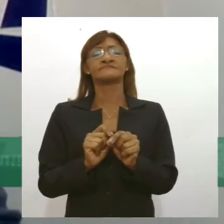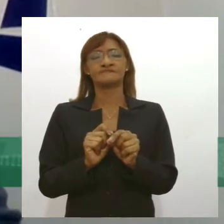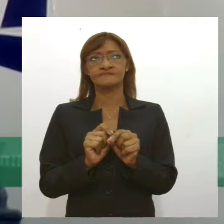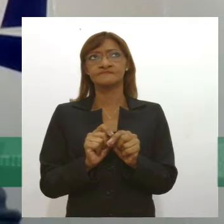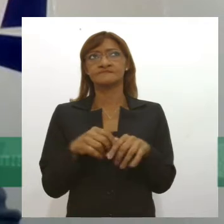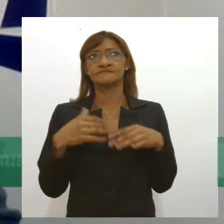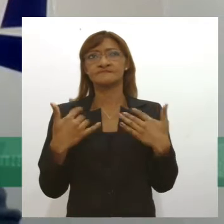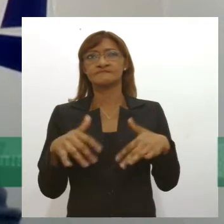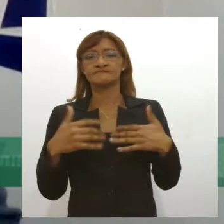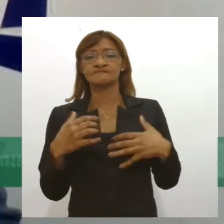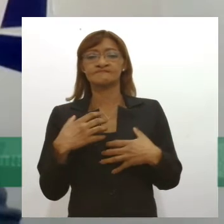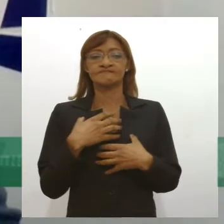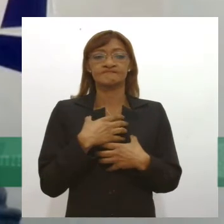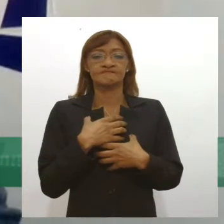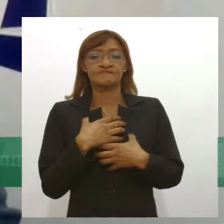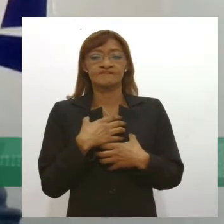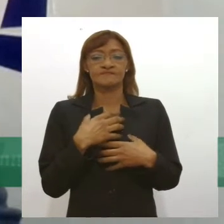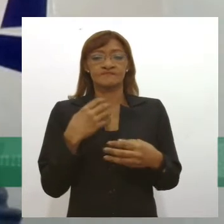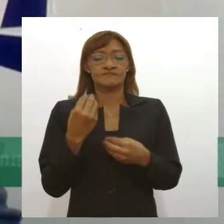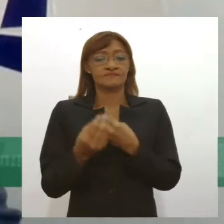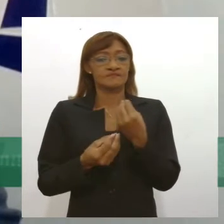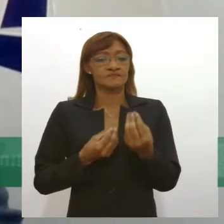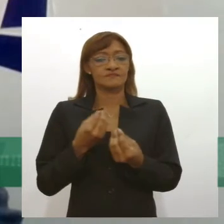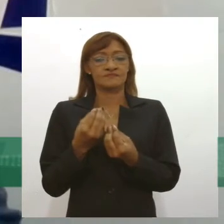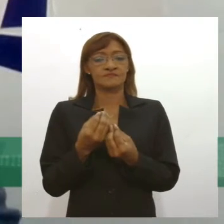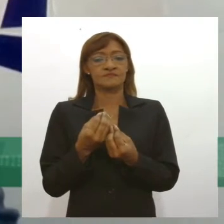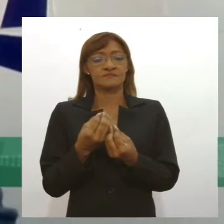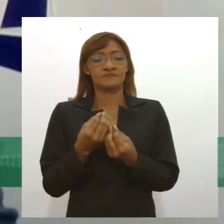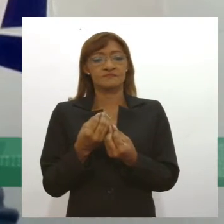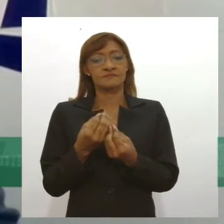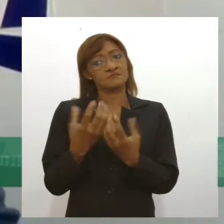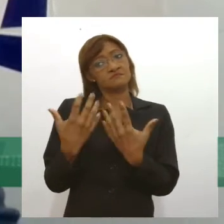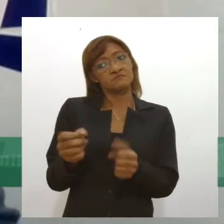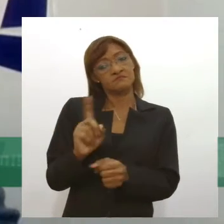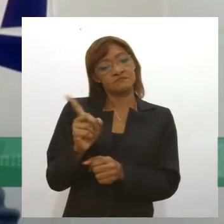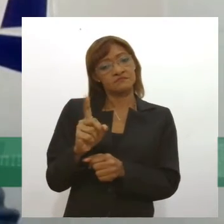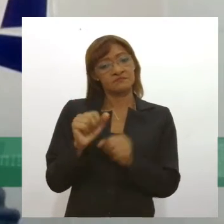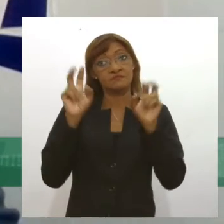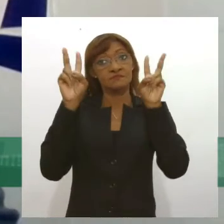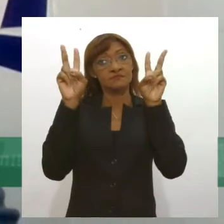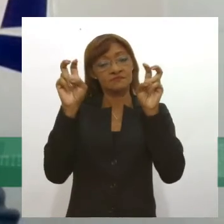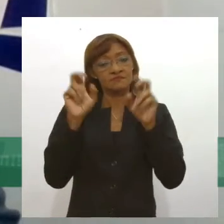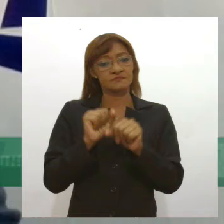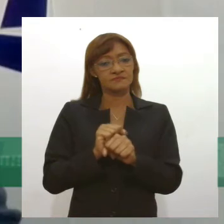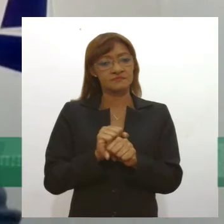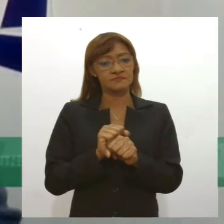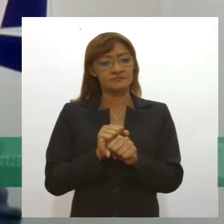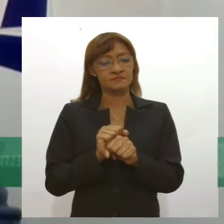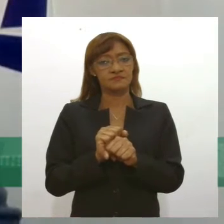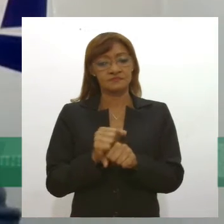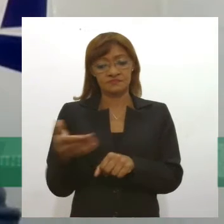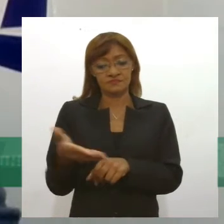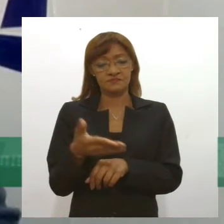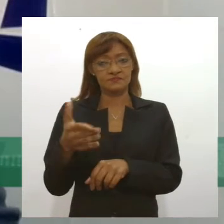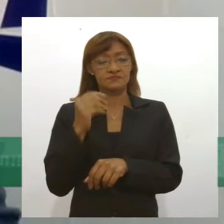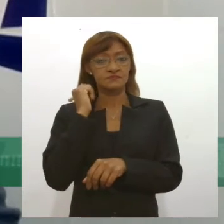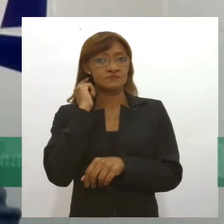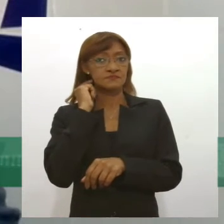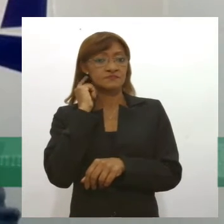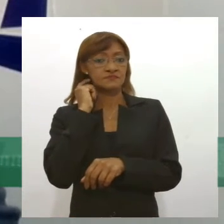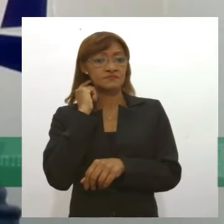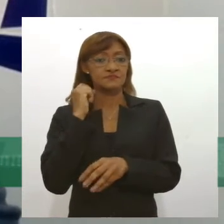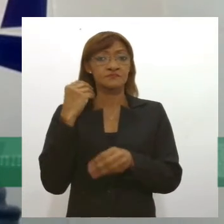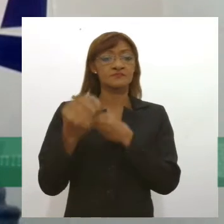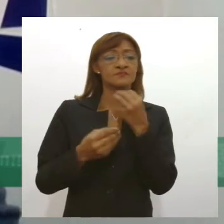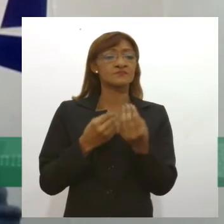um desconforto, né, da não aceitação desse tema na redação atual é sobre os stock